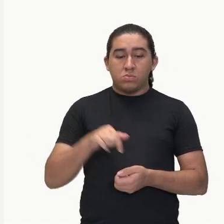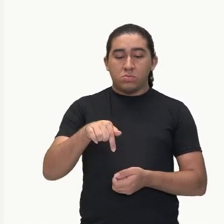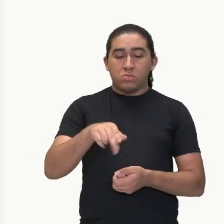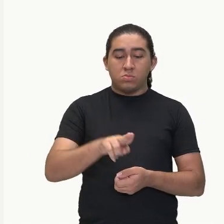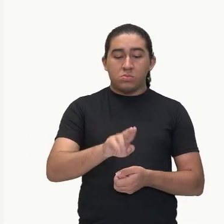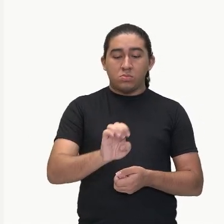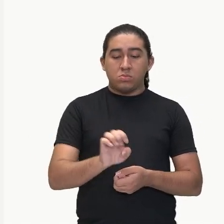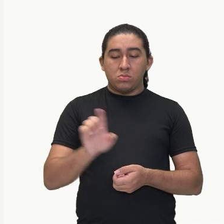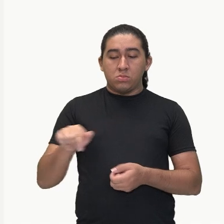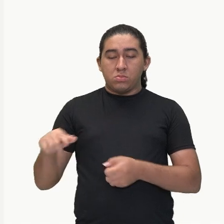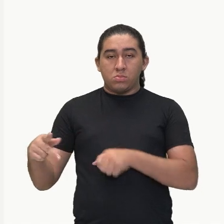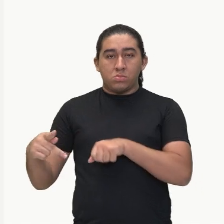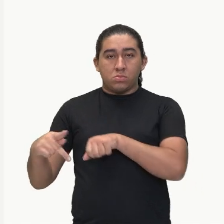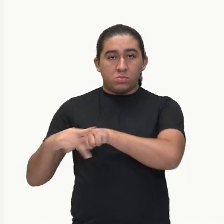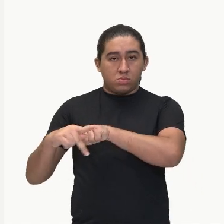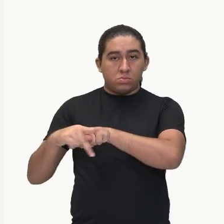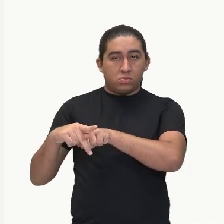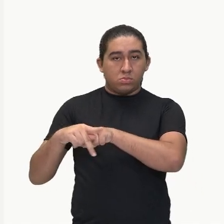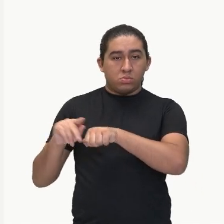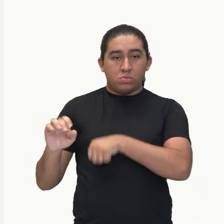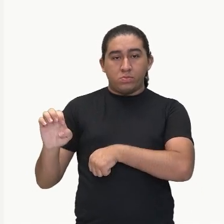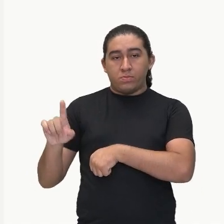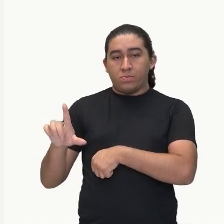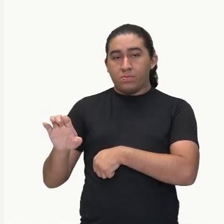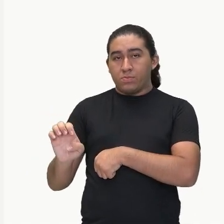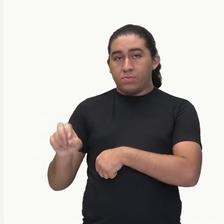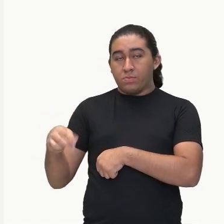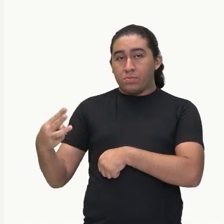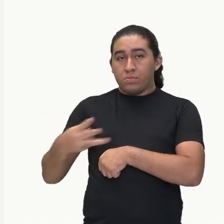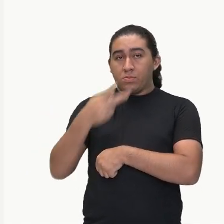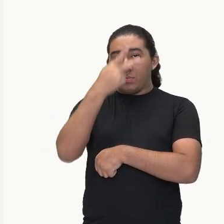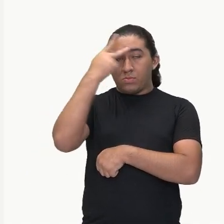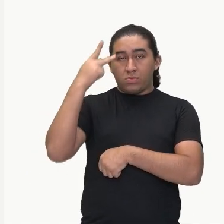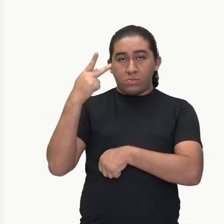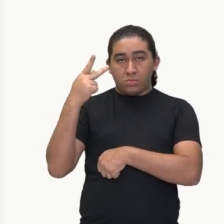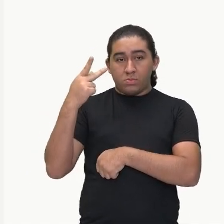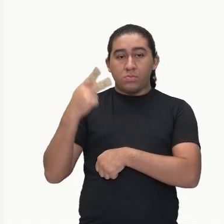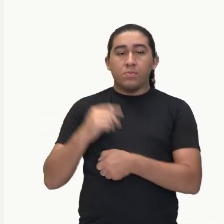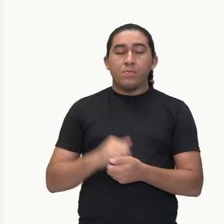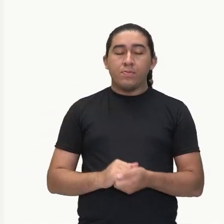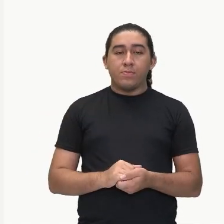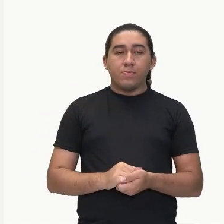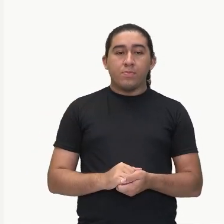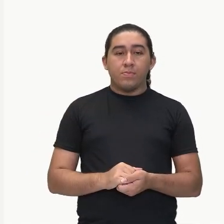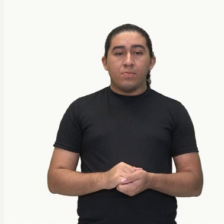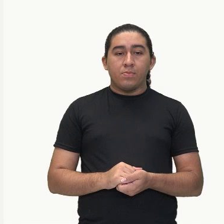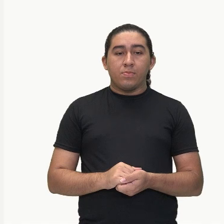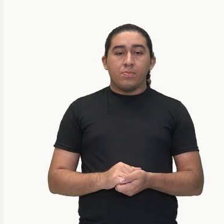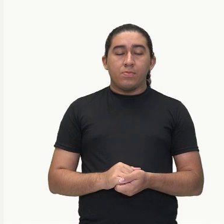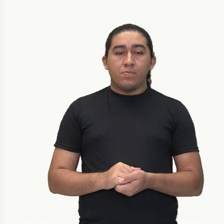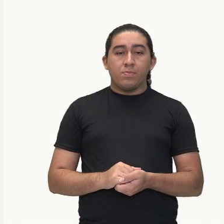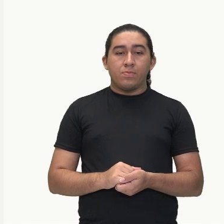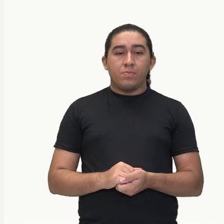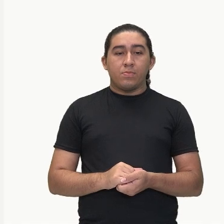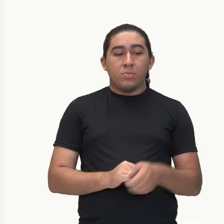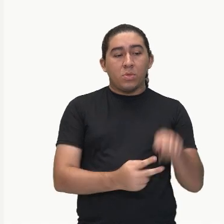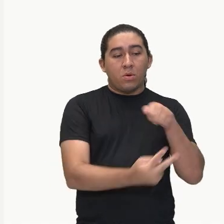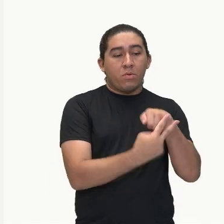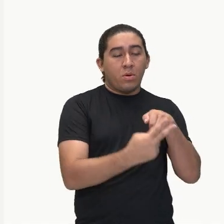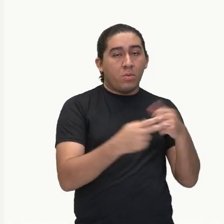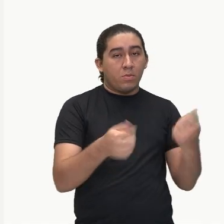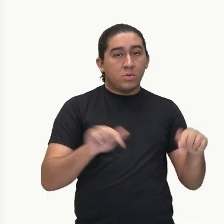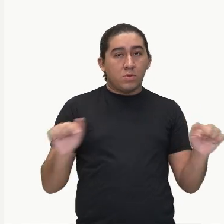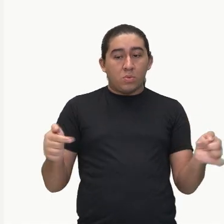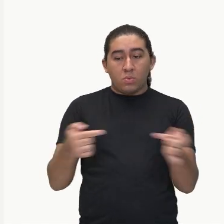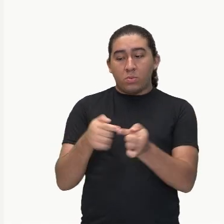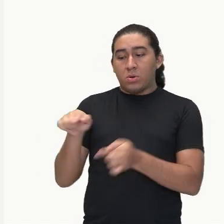pronome pessoal ele, terceira pessoa do discurso. Então, o verbo tem que